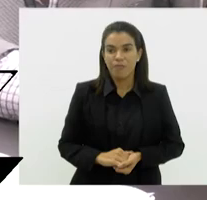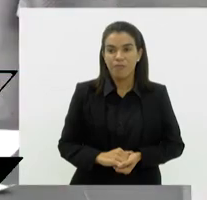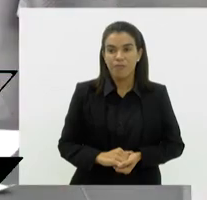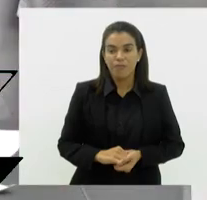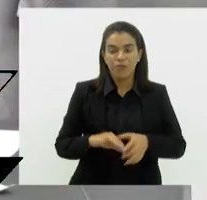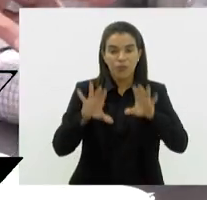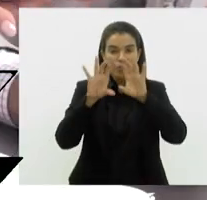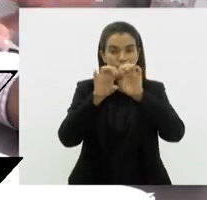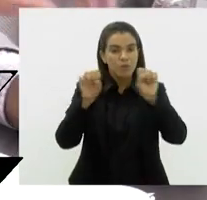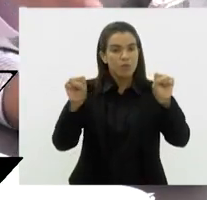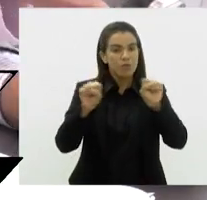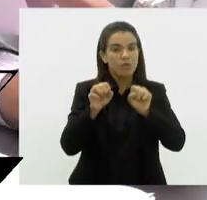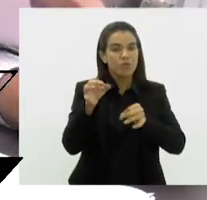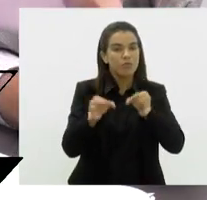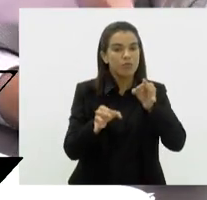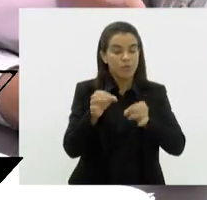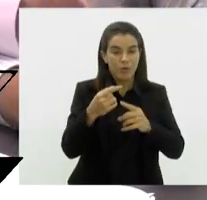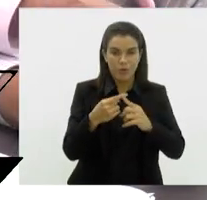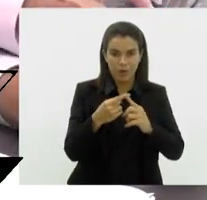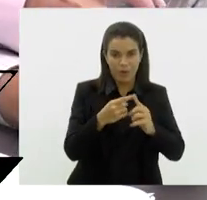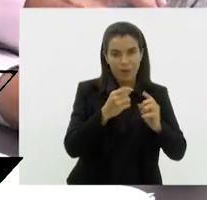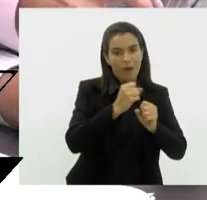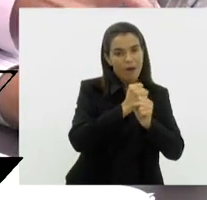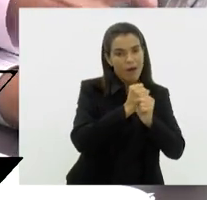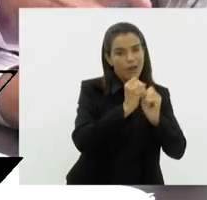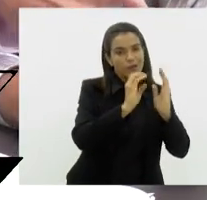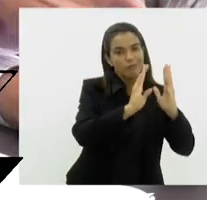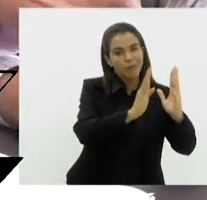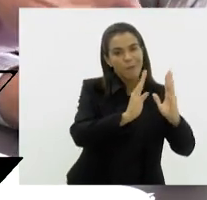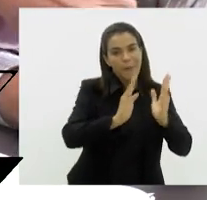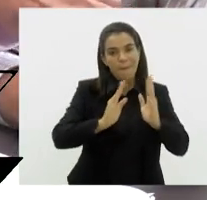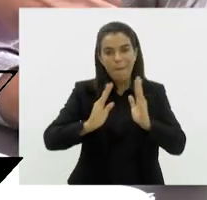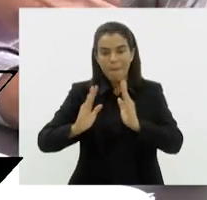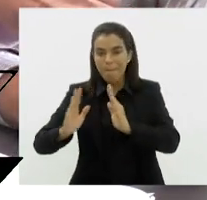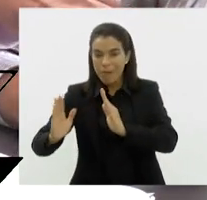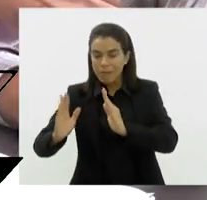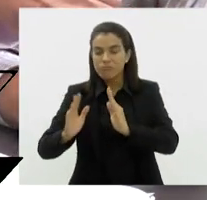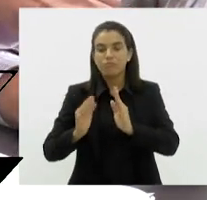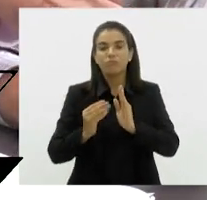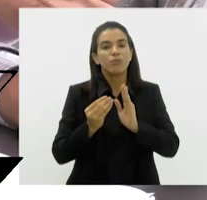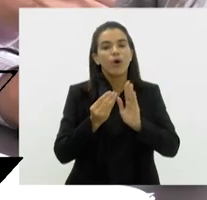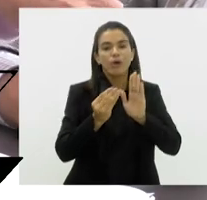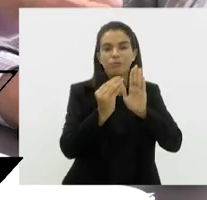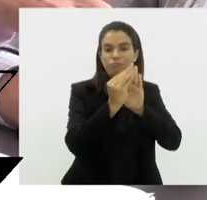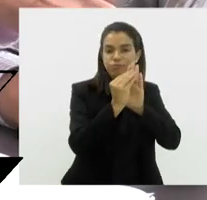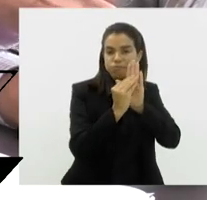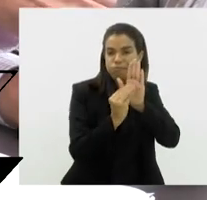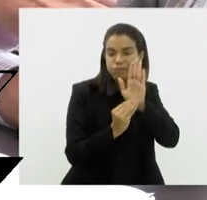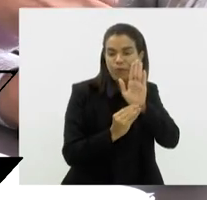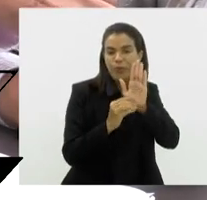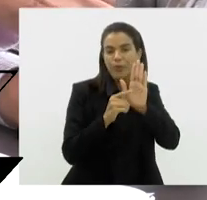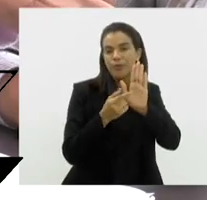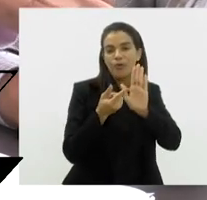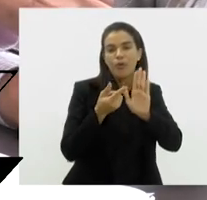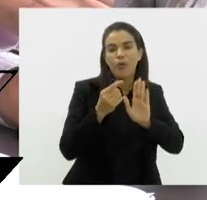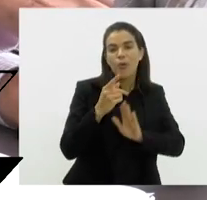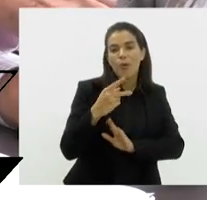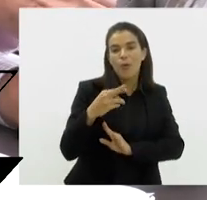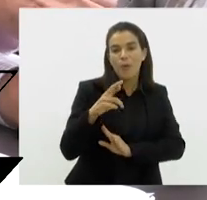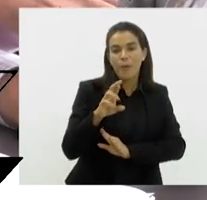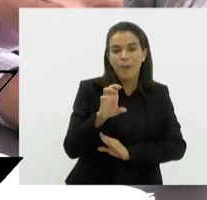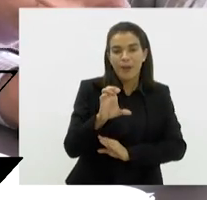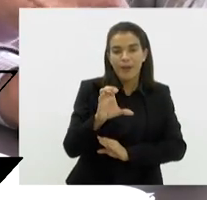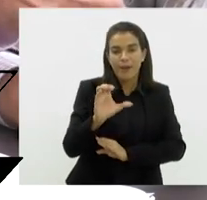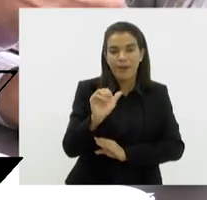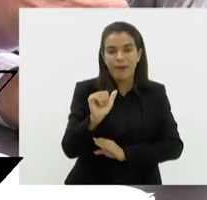não aponta... Aqui, na ordem cronológica, ele aponta a relação dos precatórios do Estado.